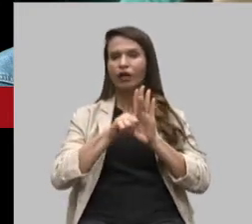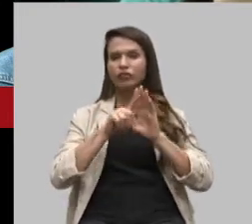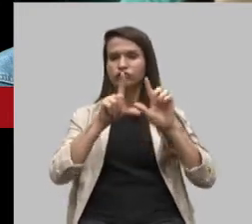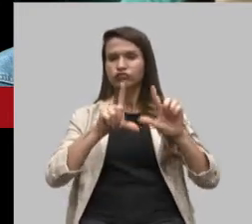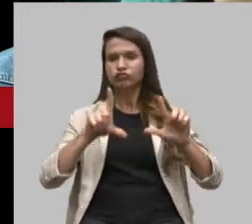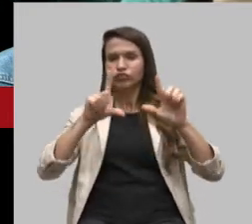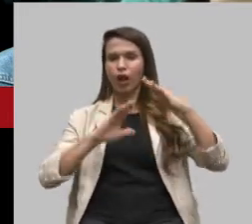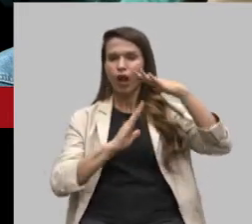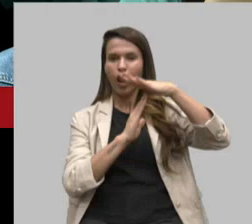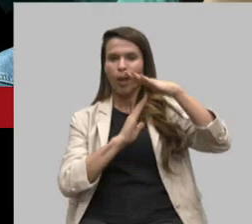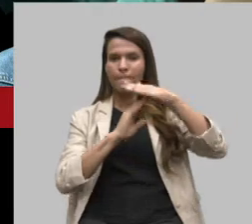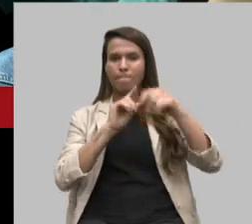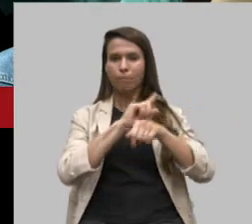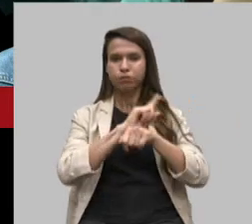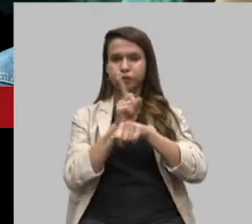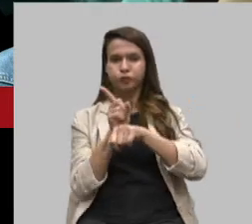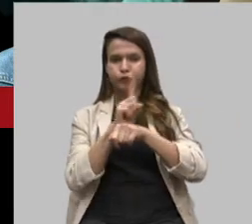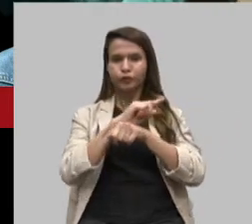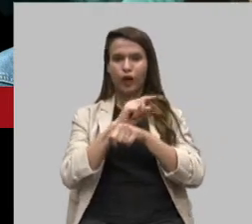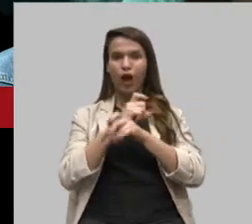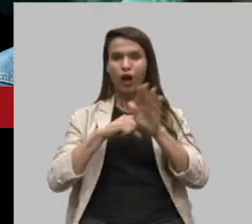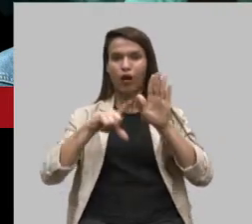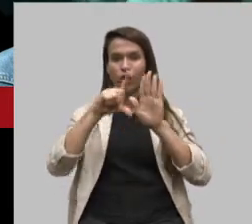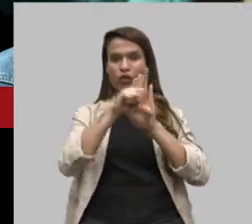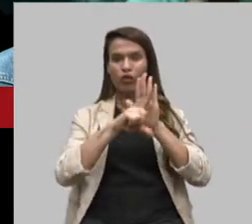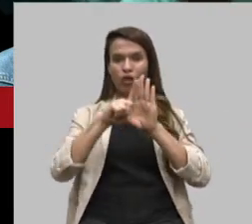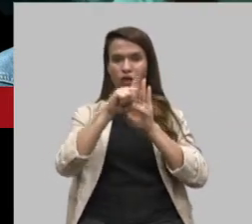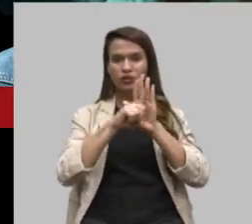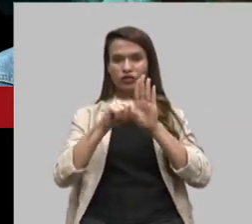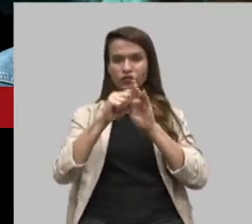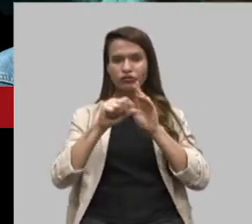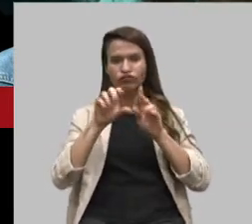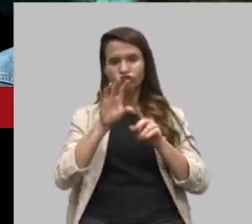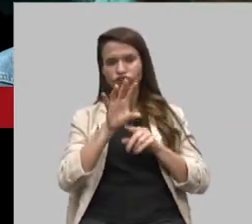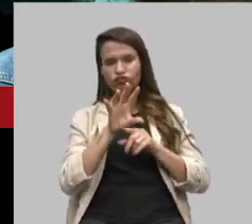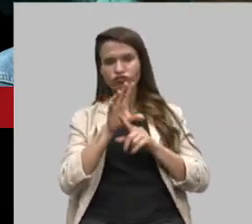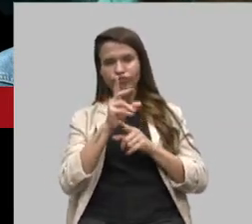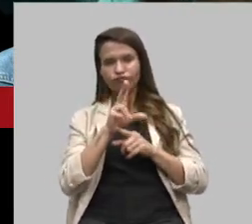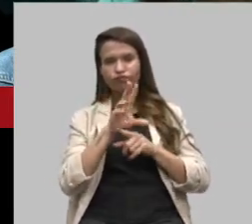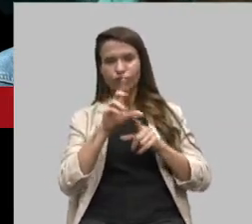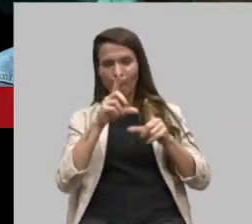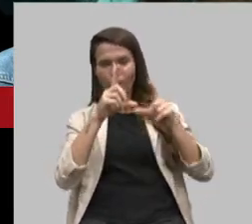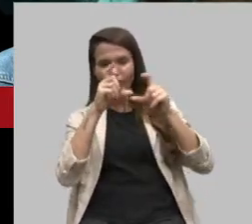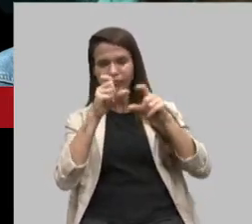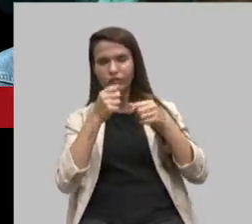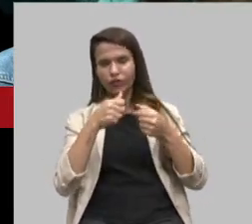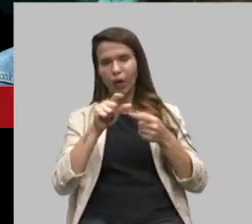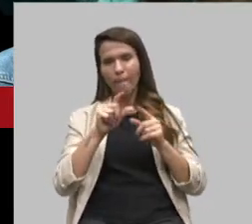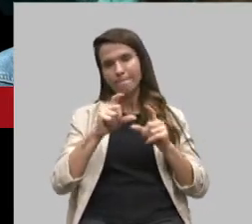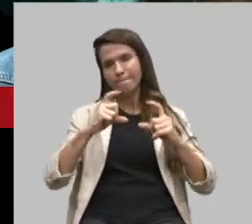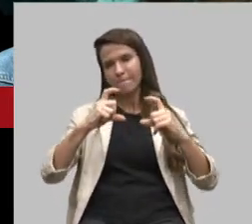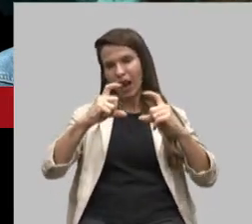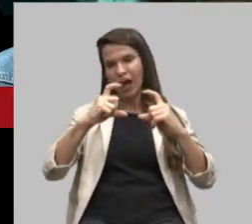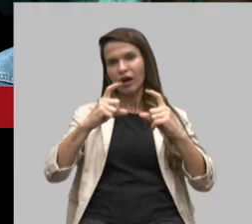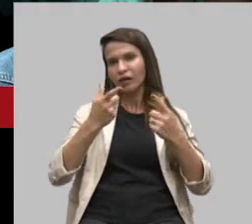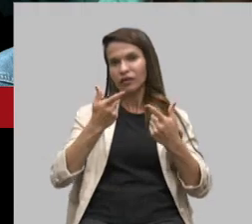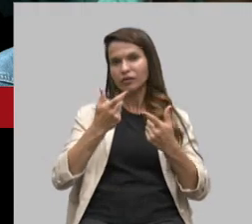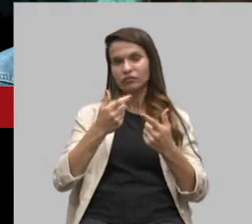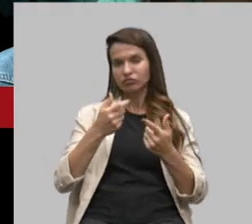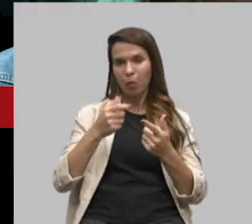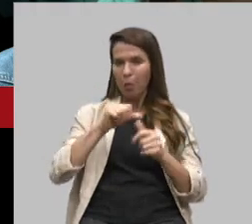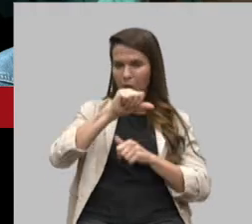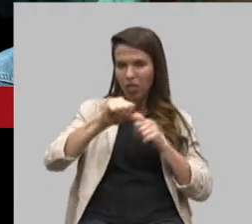velocidade e o legislativo é o radar se o radar não tá funcionando a gente não deve colocar outra placa a gente deve